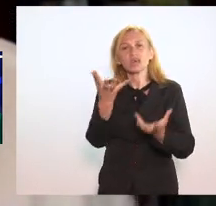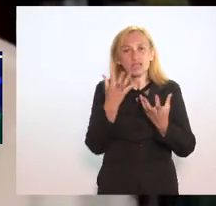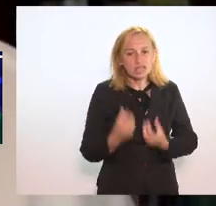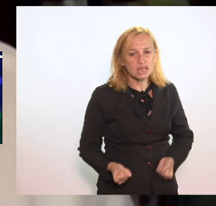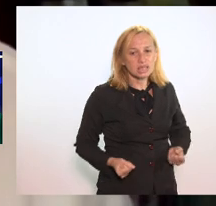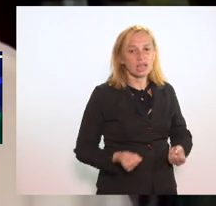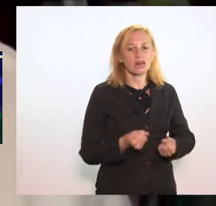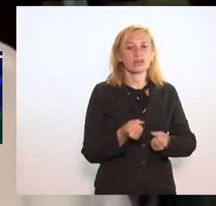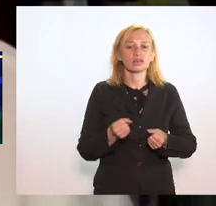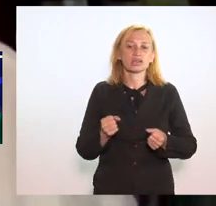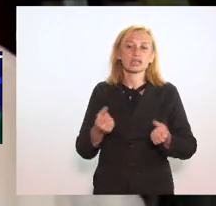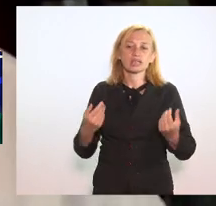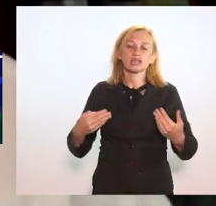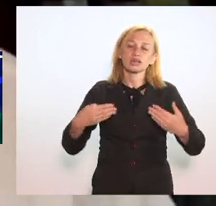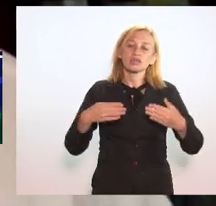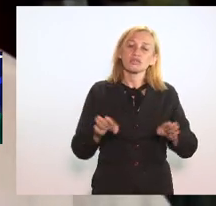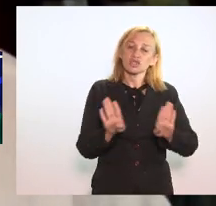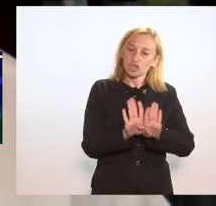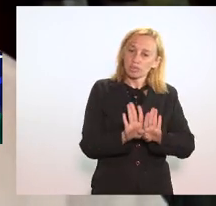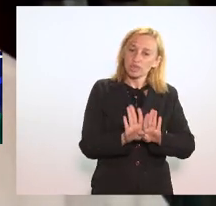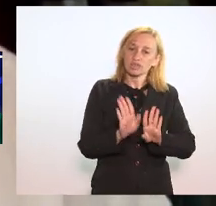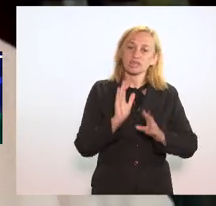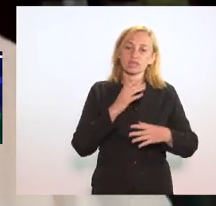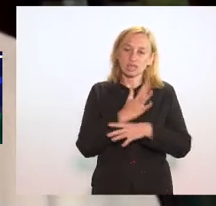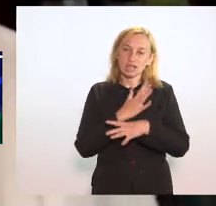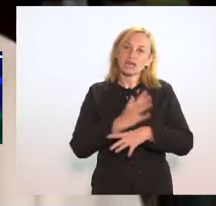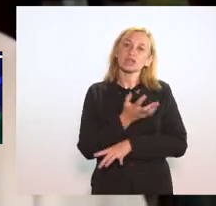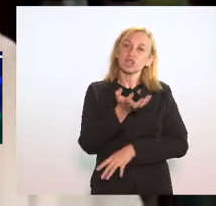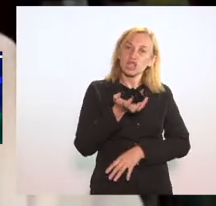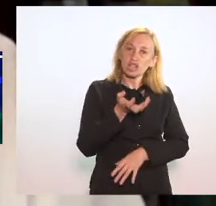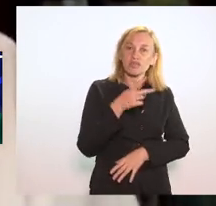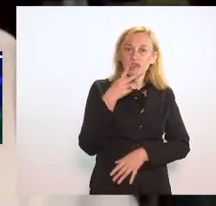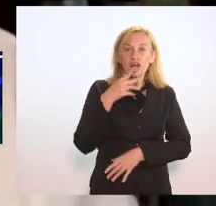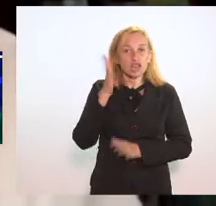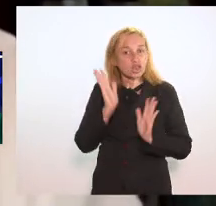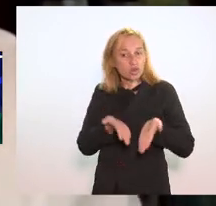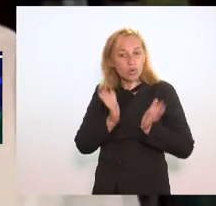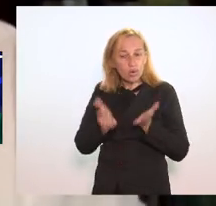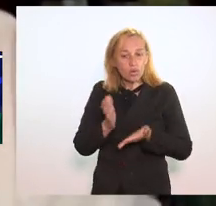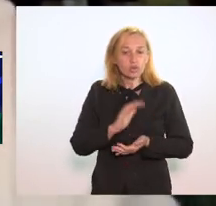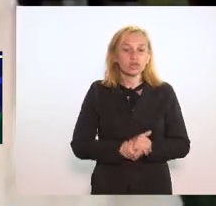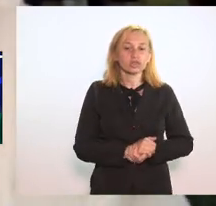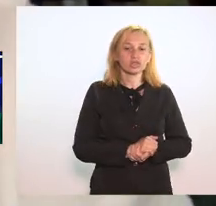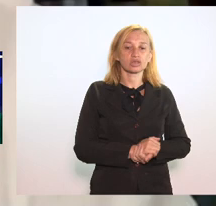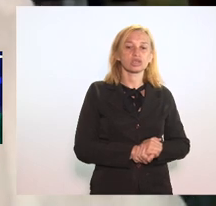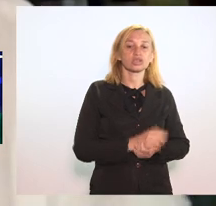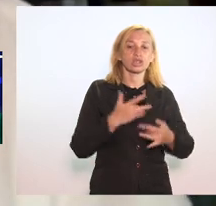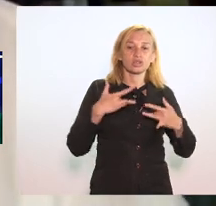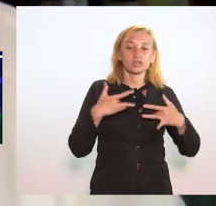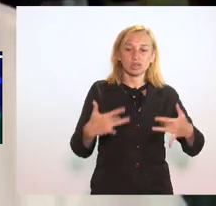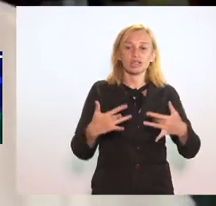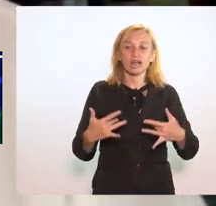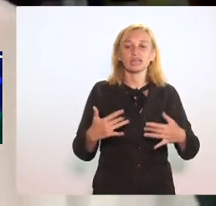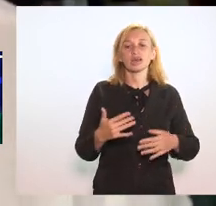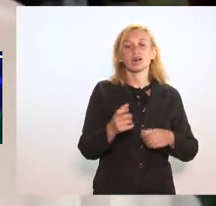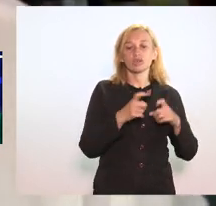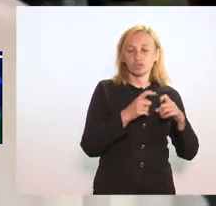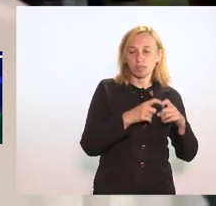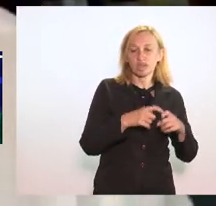esse louco e tal então queria aqui colocar que hoje nós temos que descer a solidariedade aos médicos